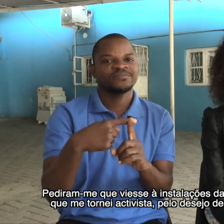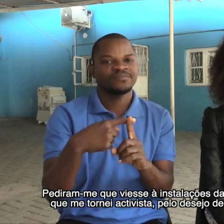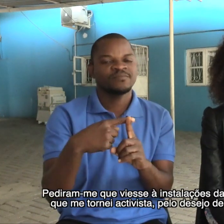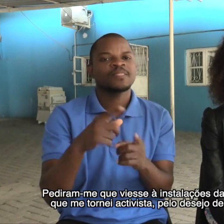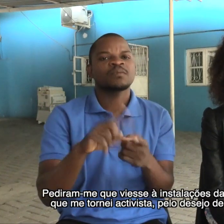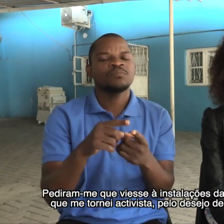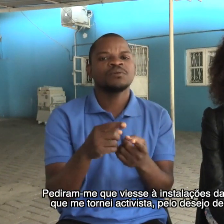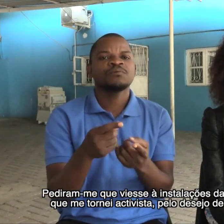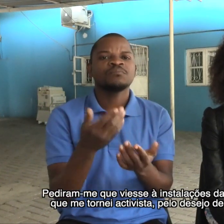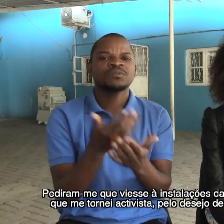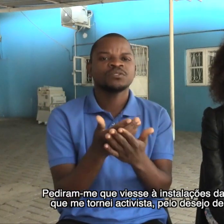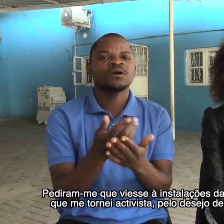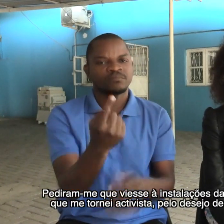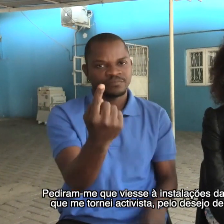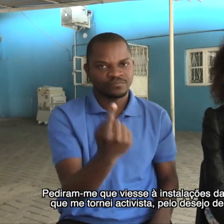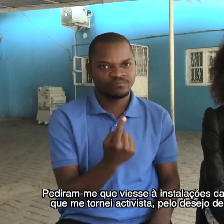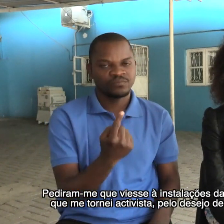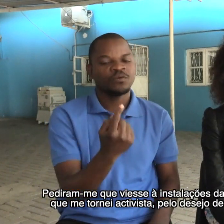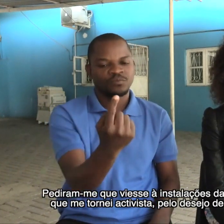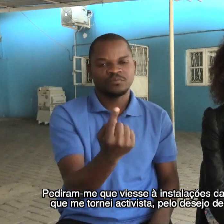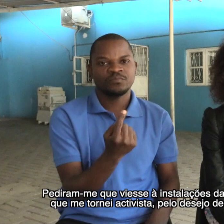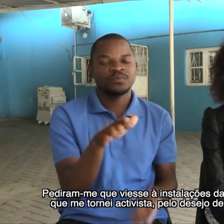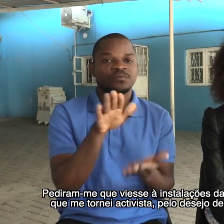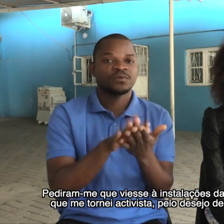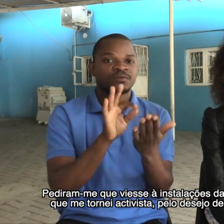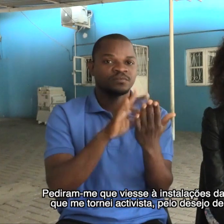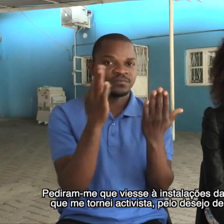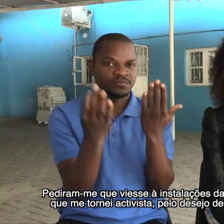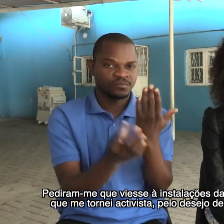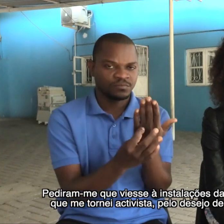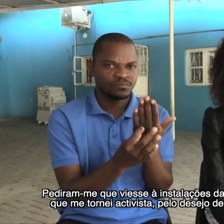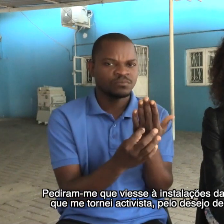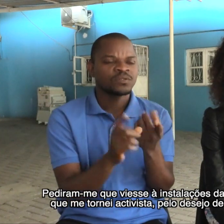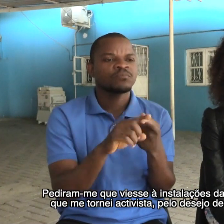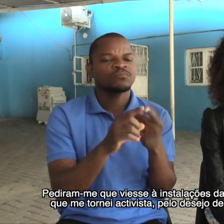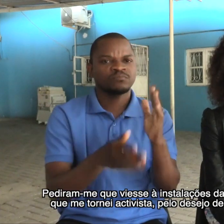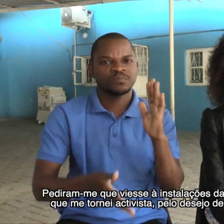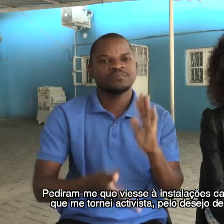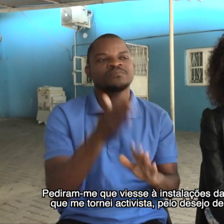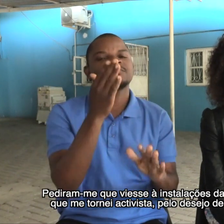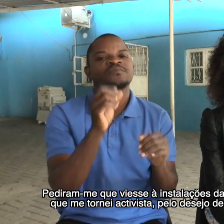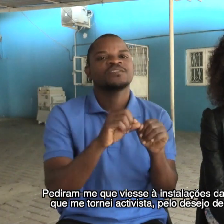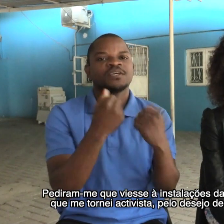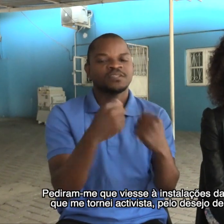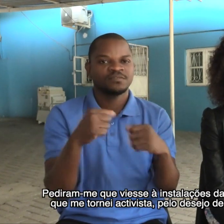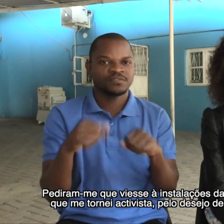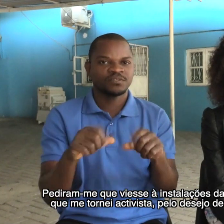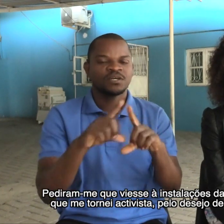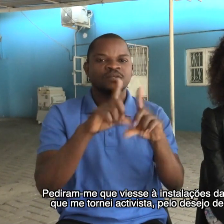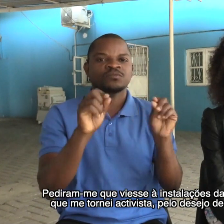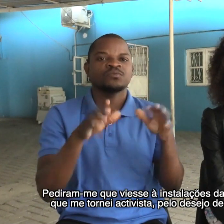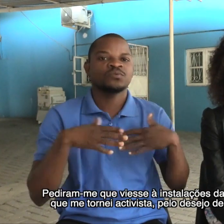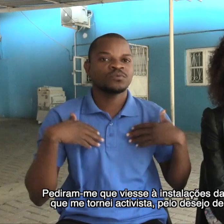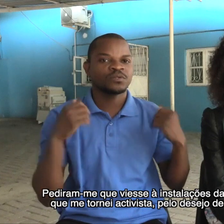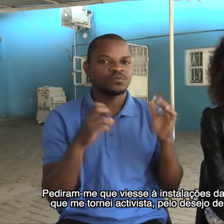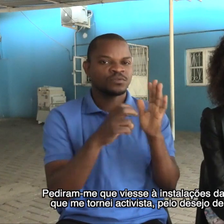e pediram-me que eu viesse até as instalações da Modeca. E foi assim que eu me tornei ativista em matéria de saúde sexual